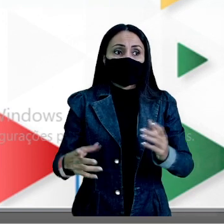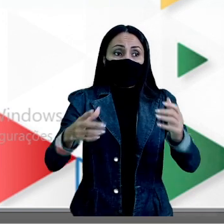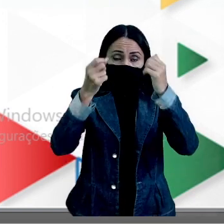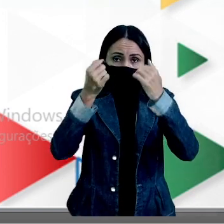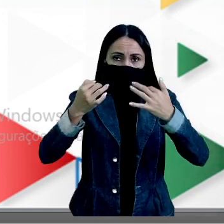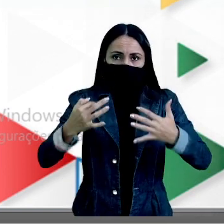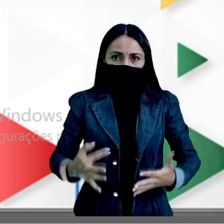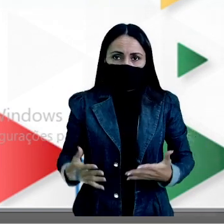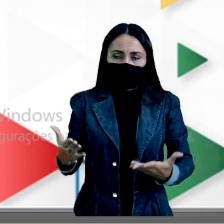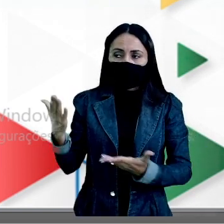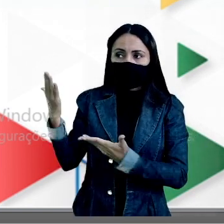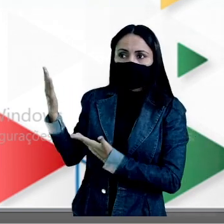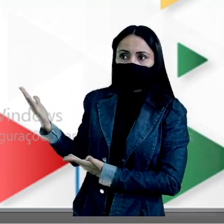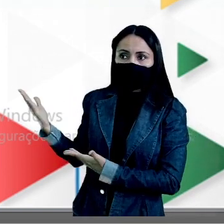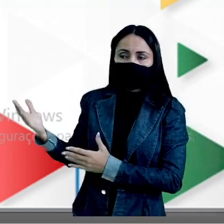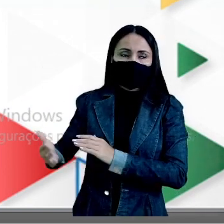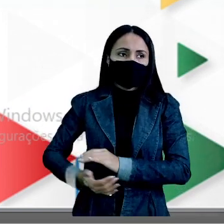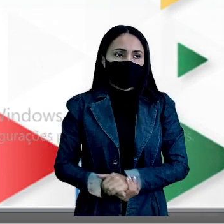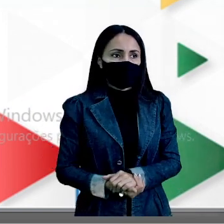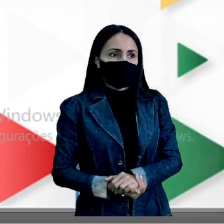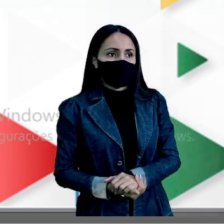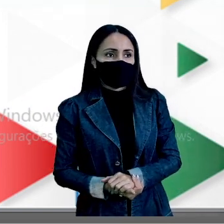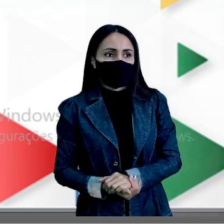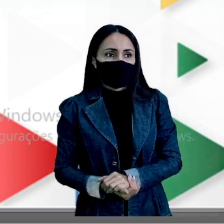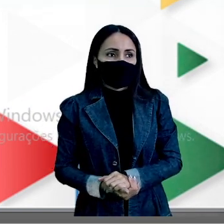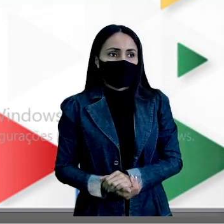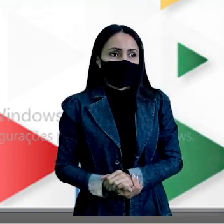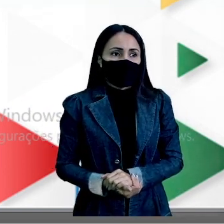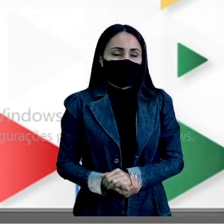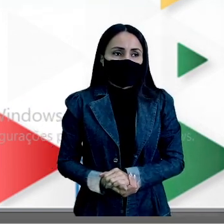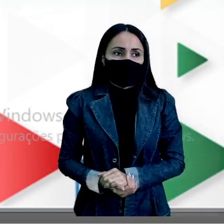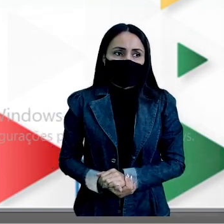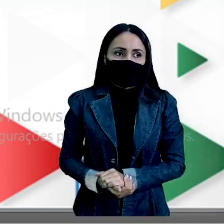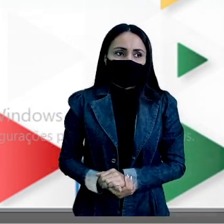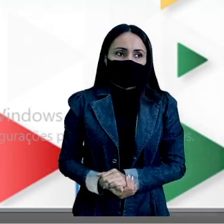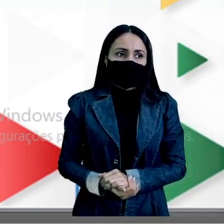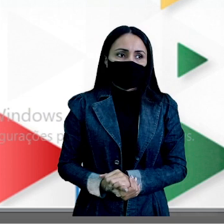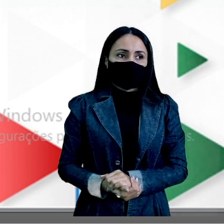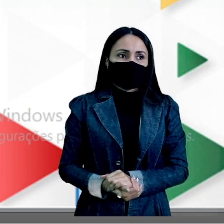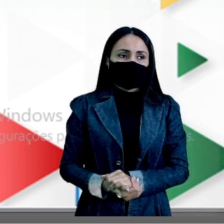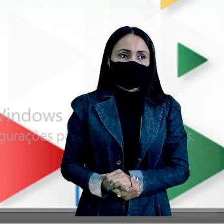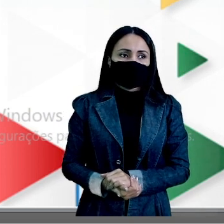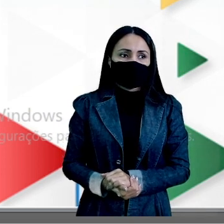sai, certo? Vamos ver aqui. Aí está escrito que